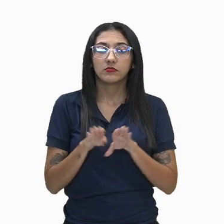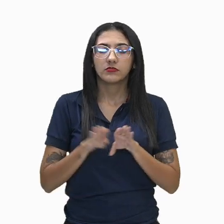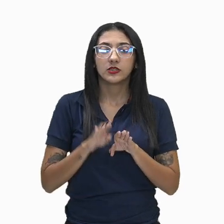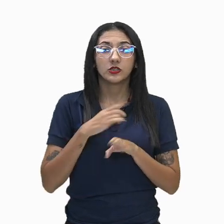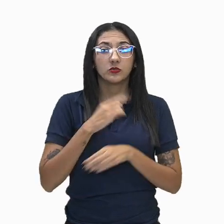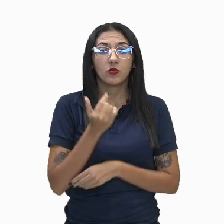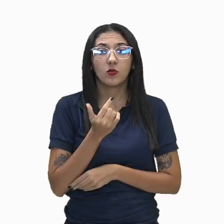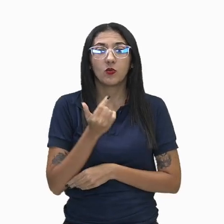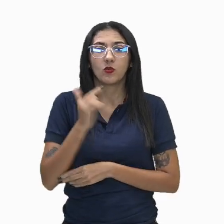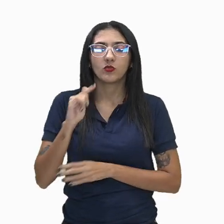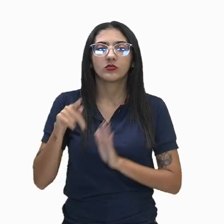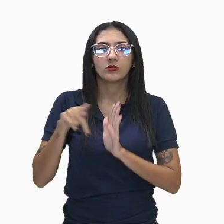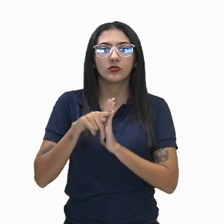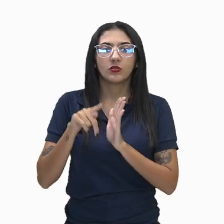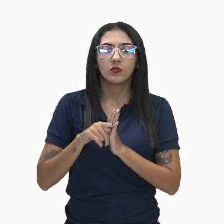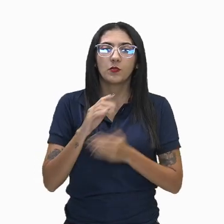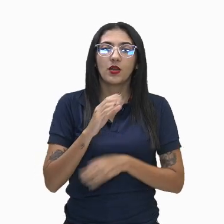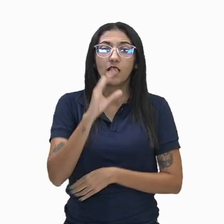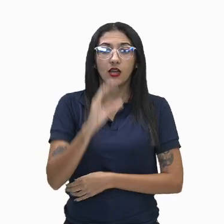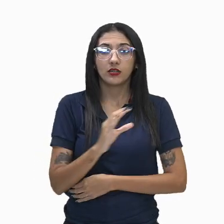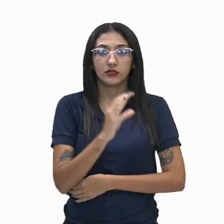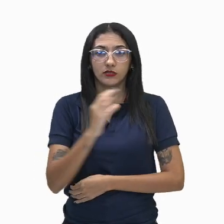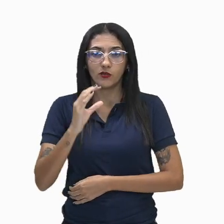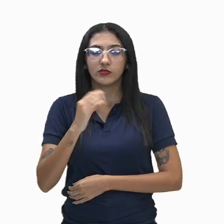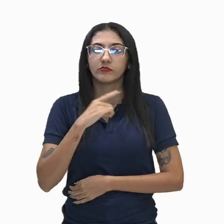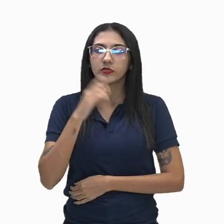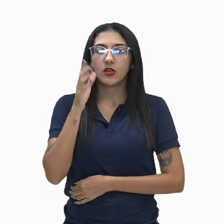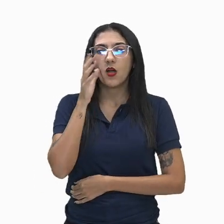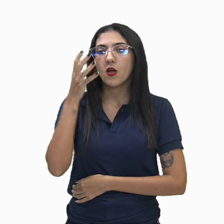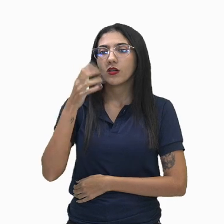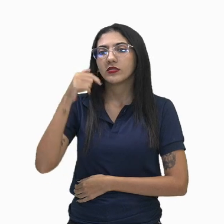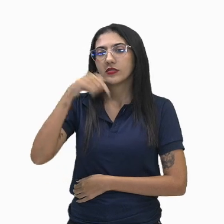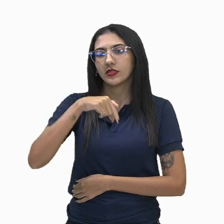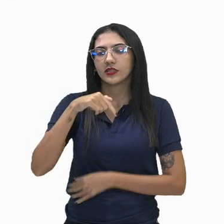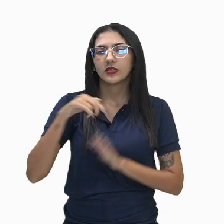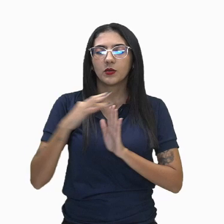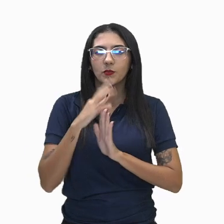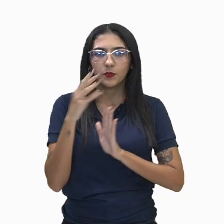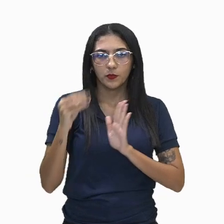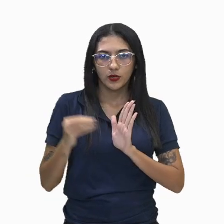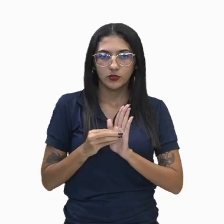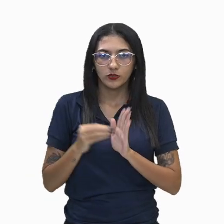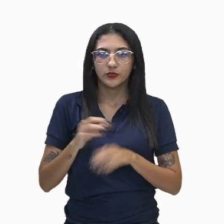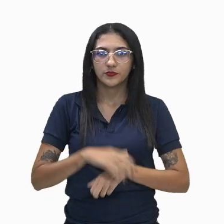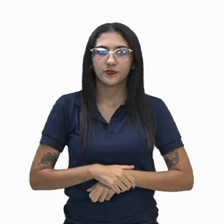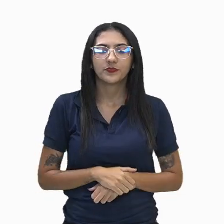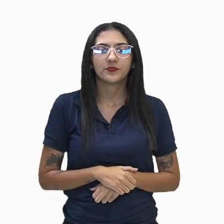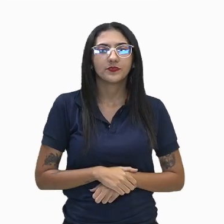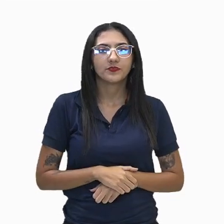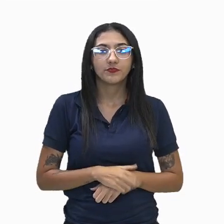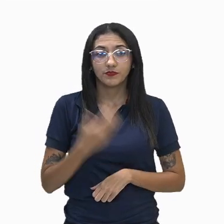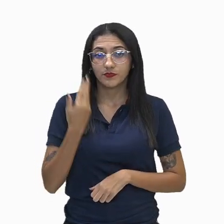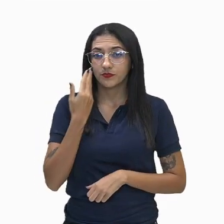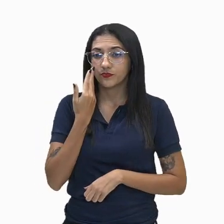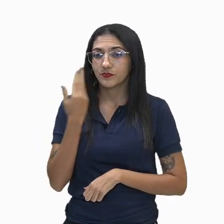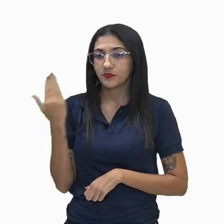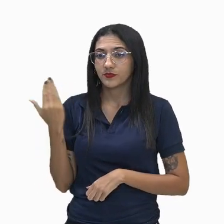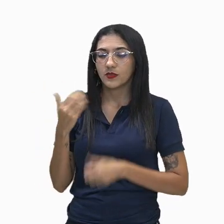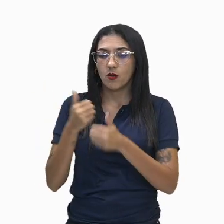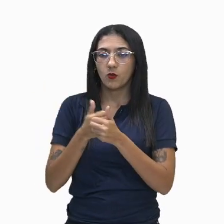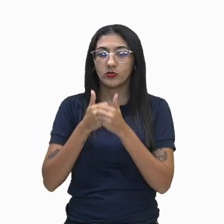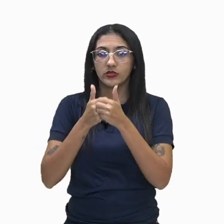celebração católica romana, né? Que acontece aqui na Amazônia. Na próxima cartela, nós vamos ver o Círio de